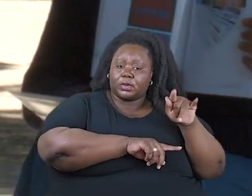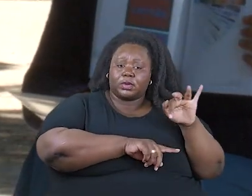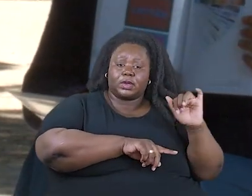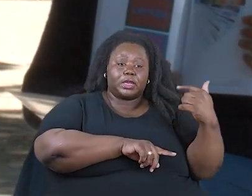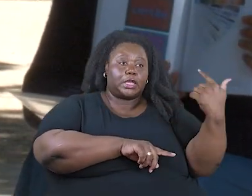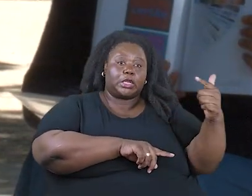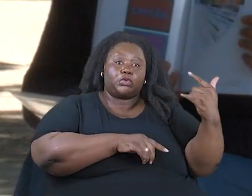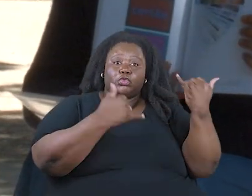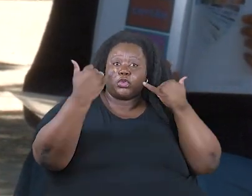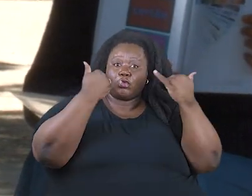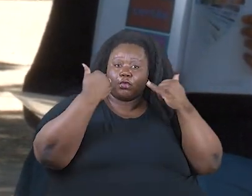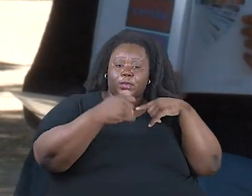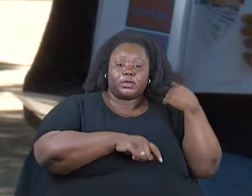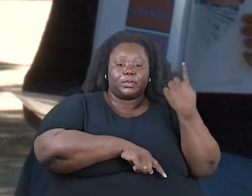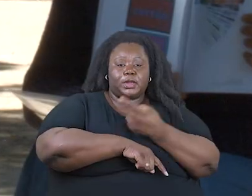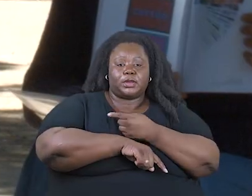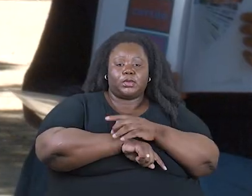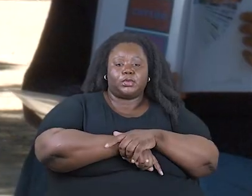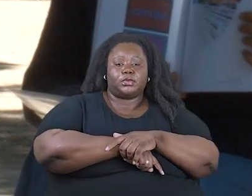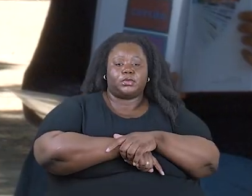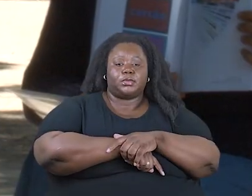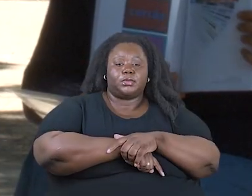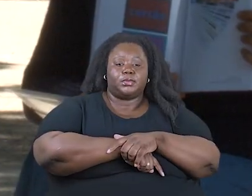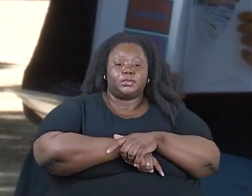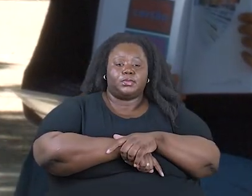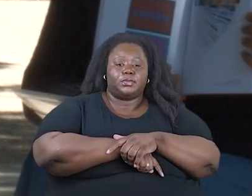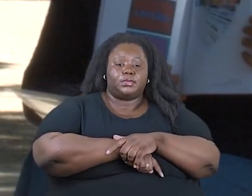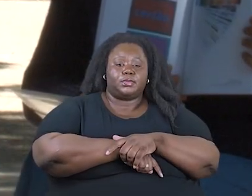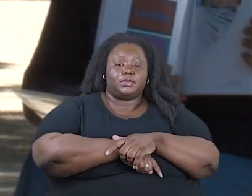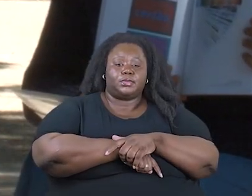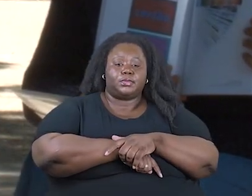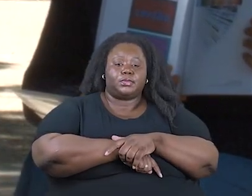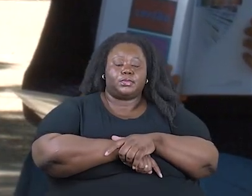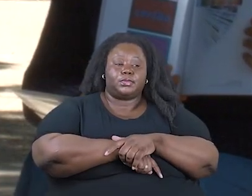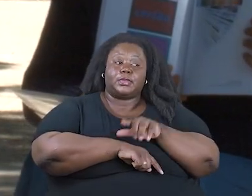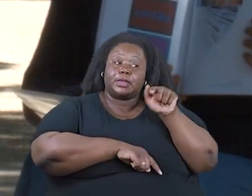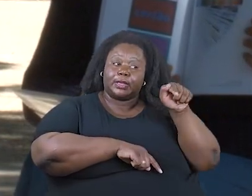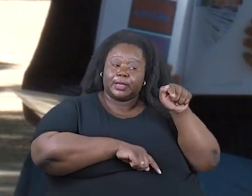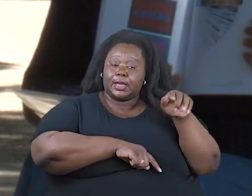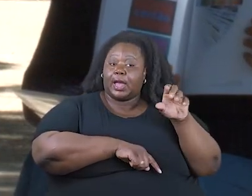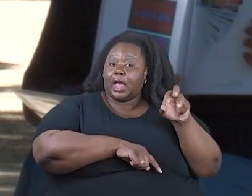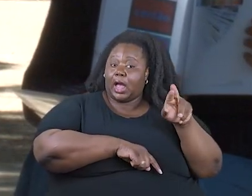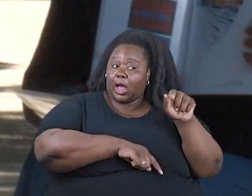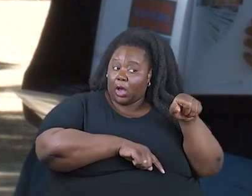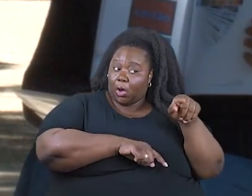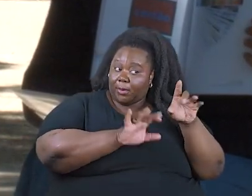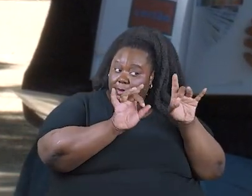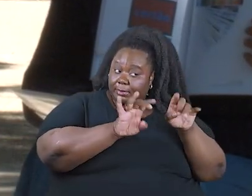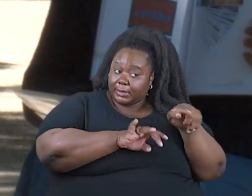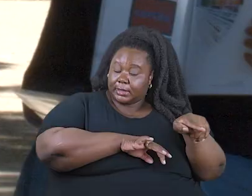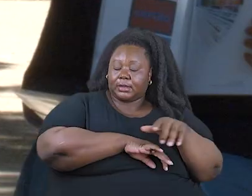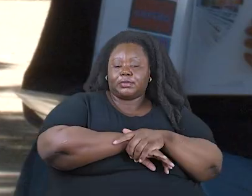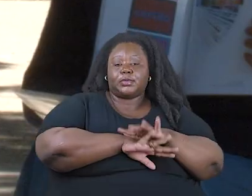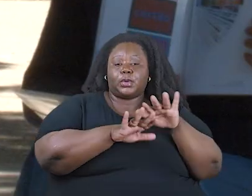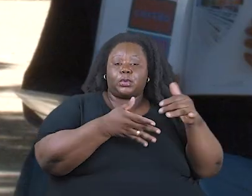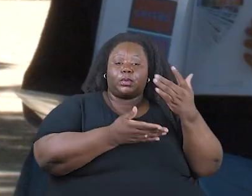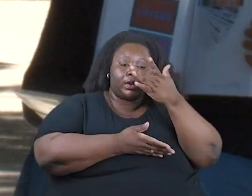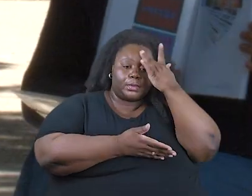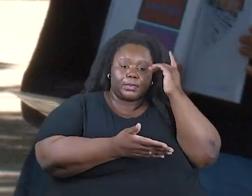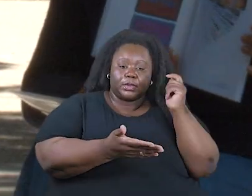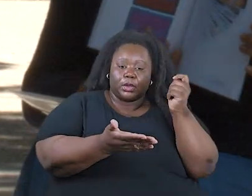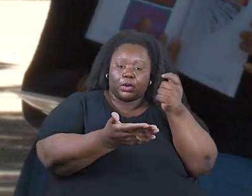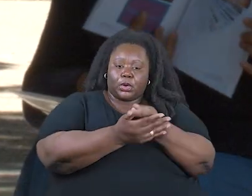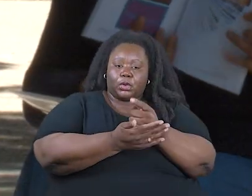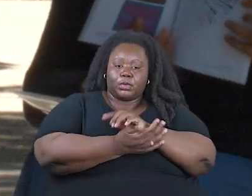tinha informado para a gente que no caso dessa obra, quando a pessoa